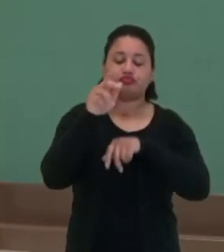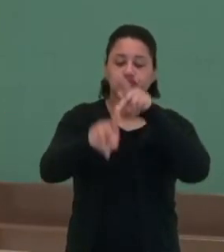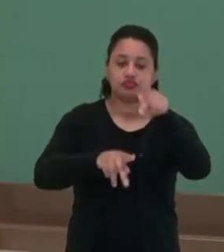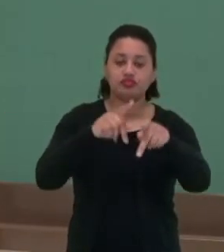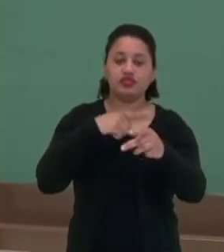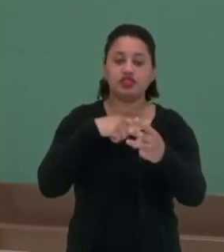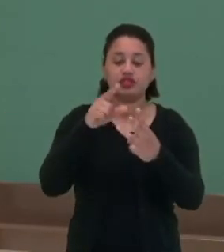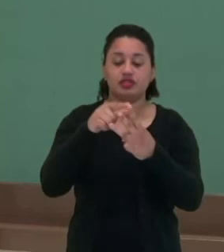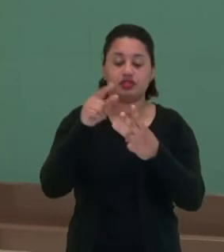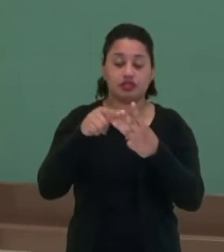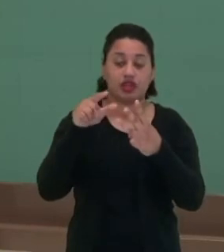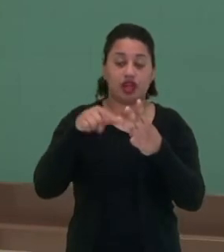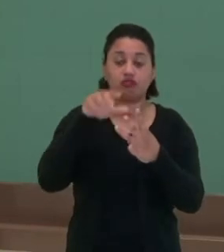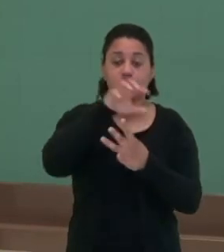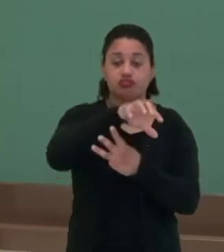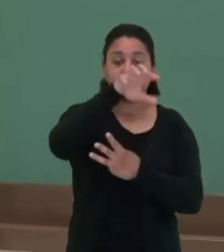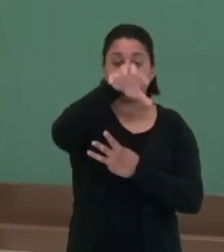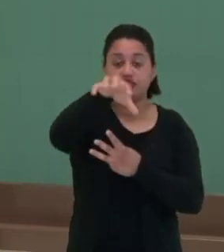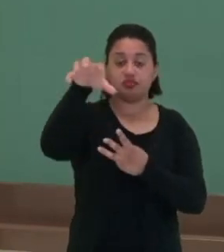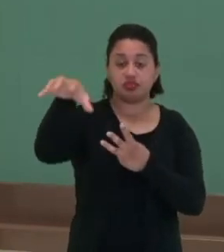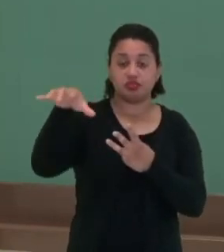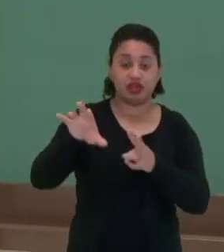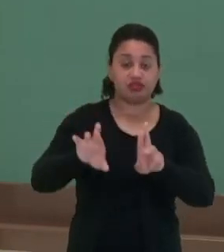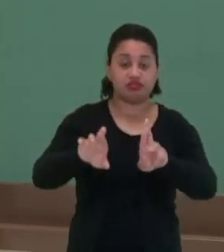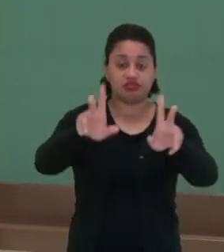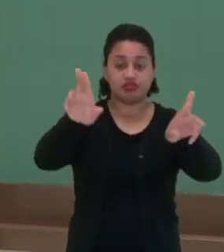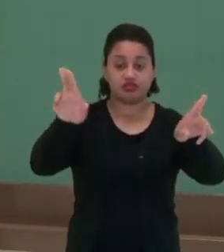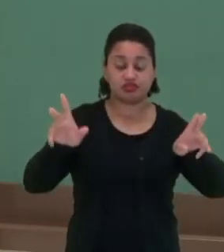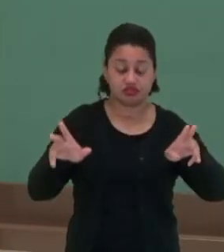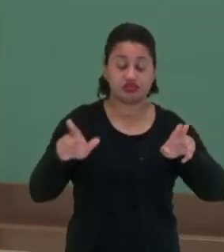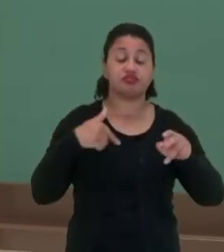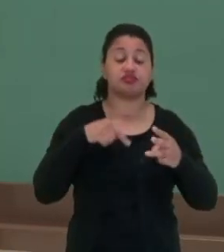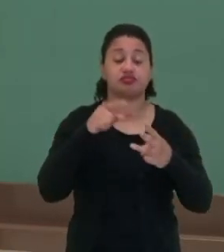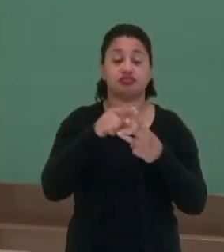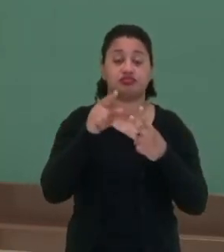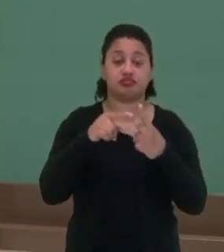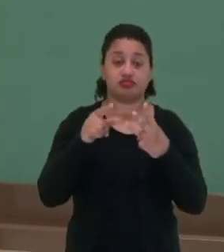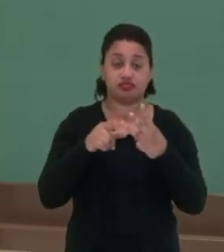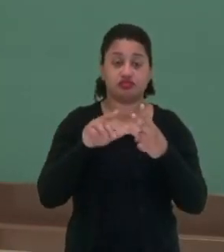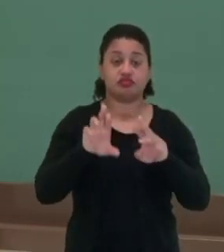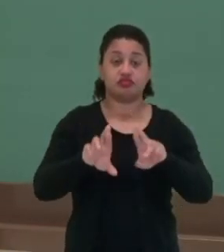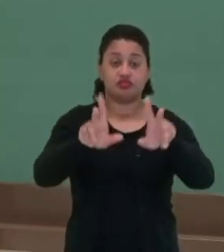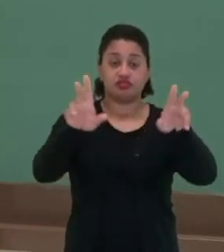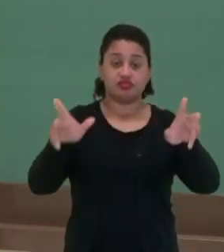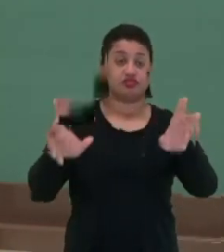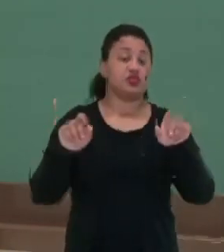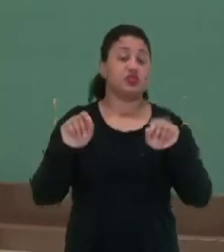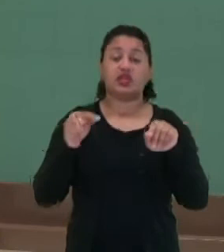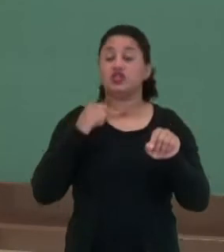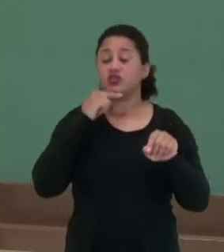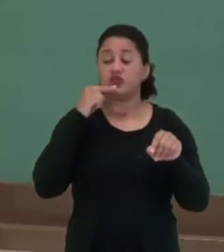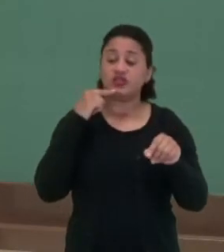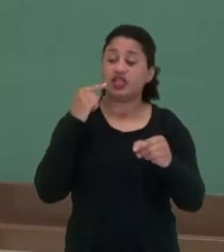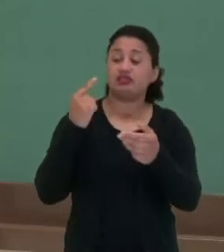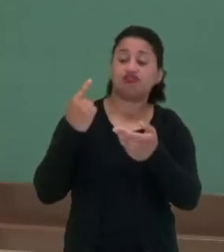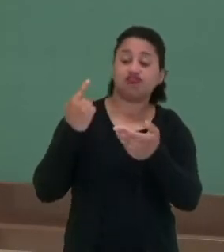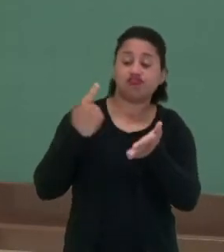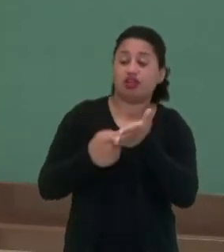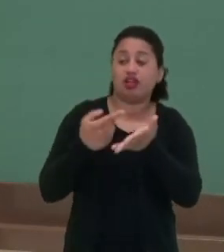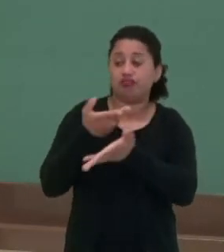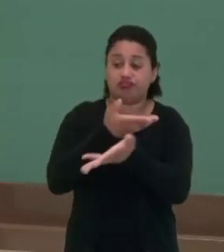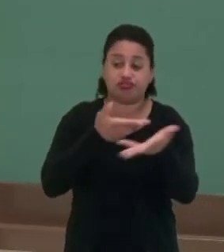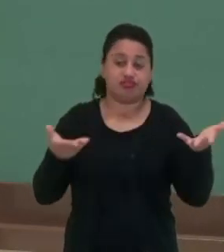três polos de divergências, e esses três polos de divergência já não conseguem entrar num consenso.